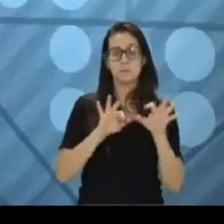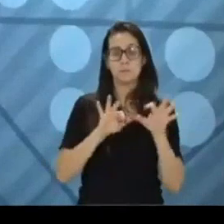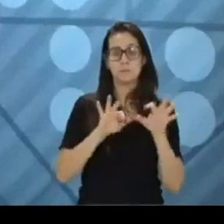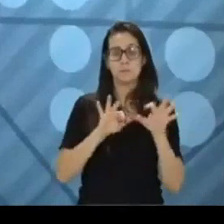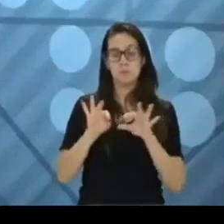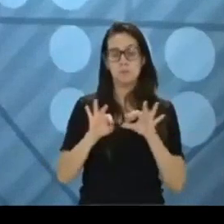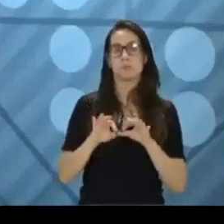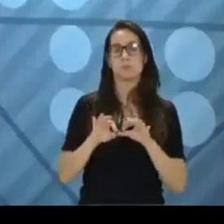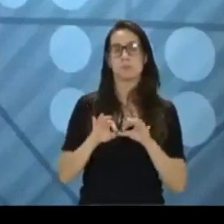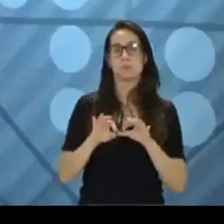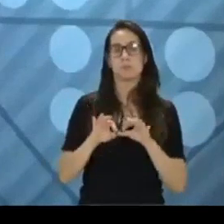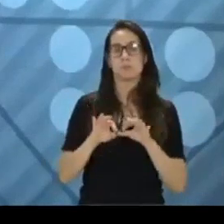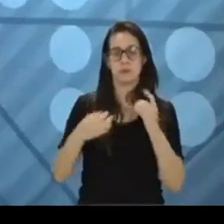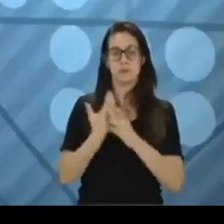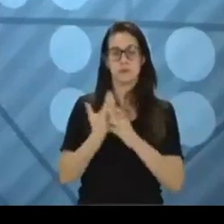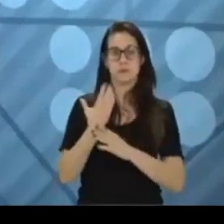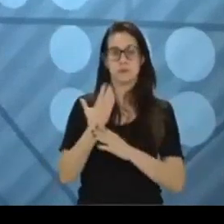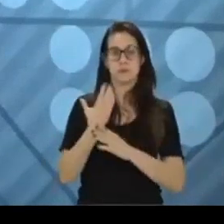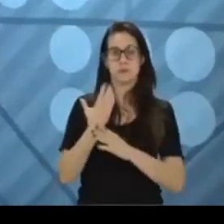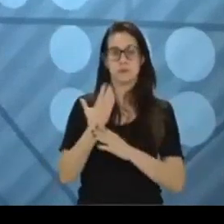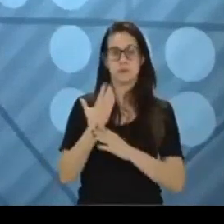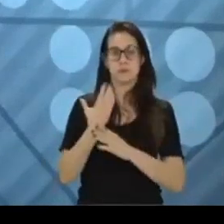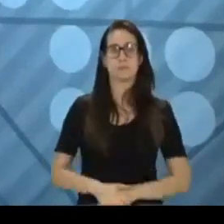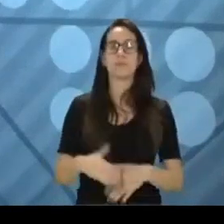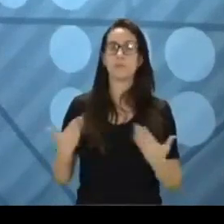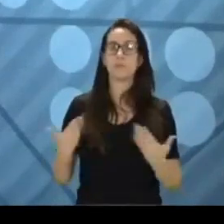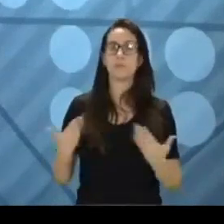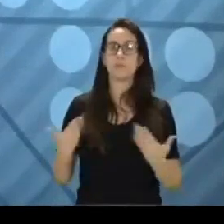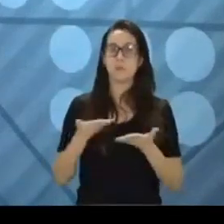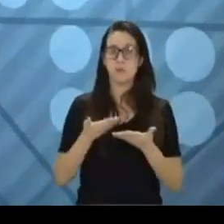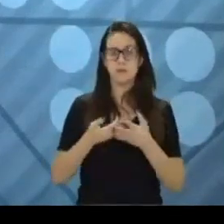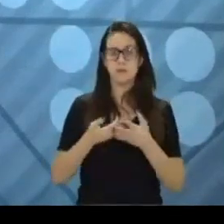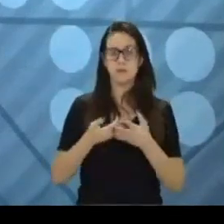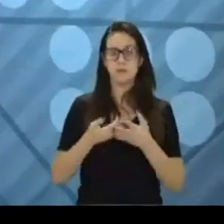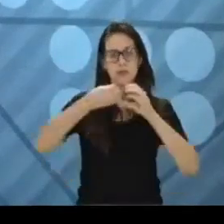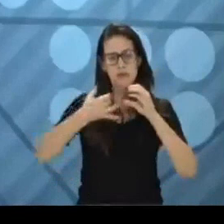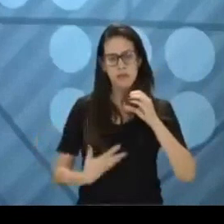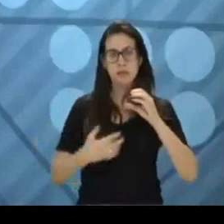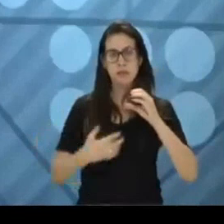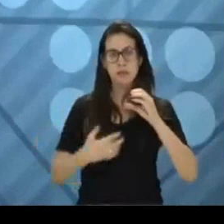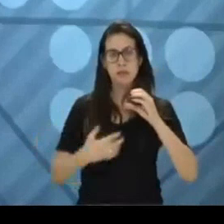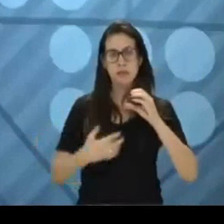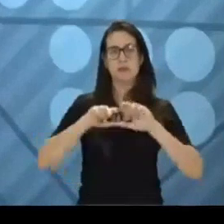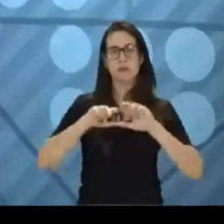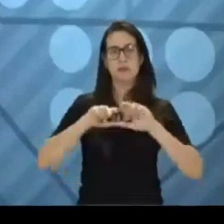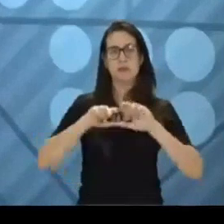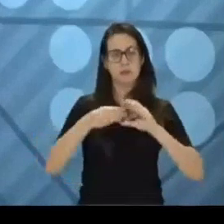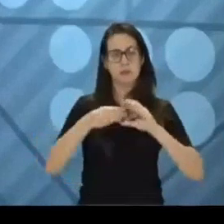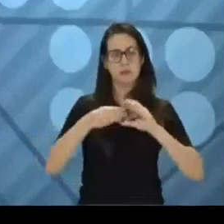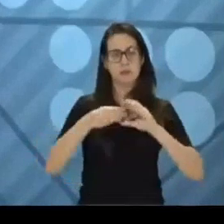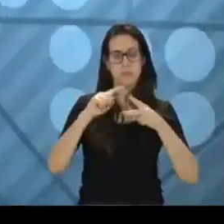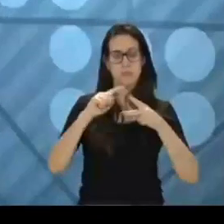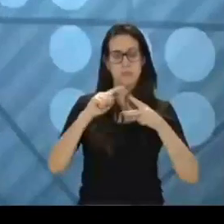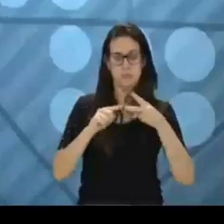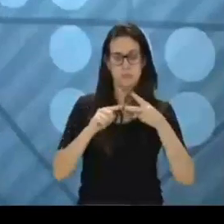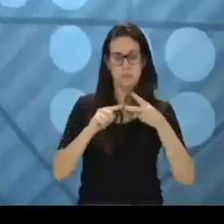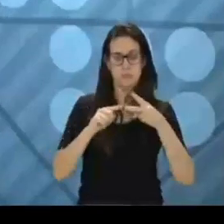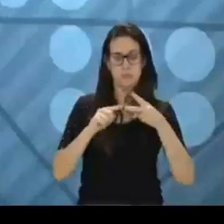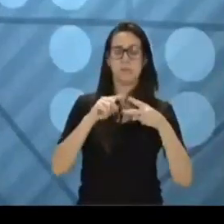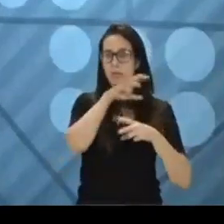organizam de forma a constituir esses tecidos. Então, na aula de hoje, nós vimos as características das células procariontes animais e das